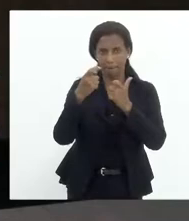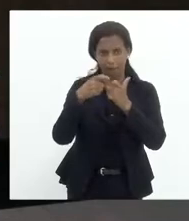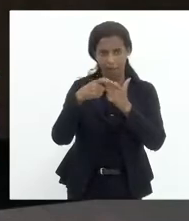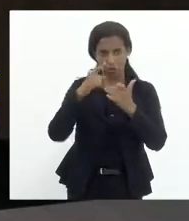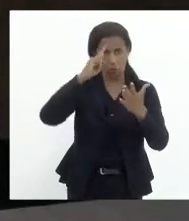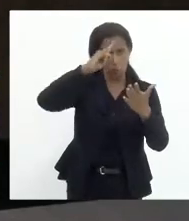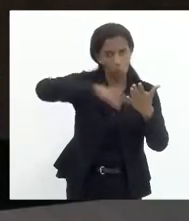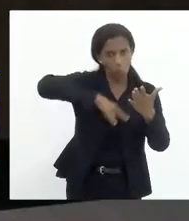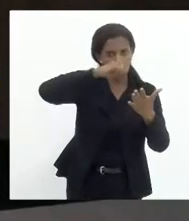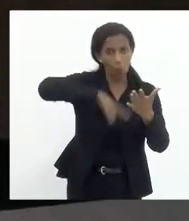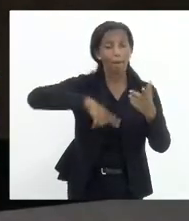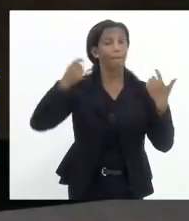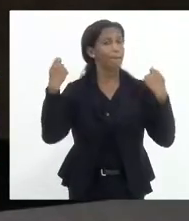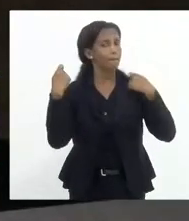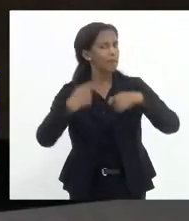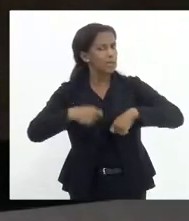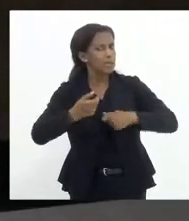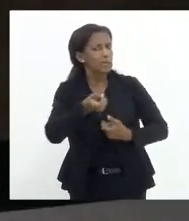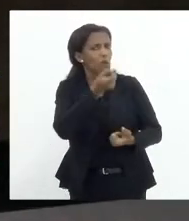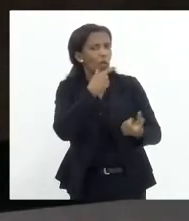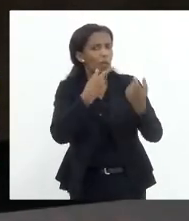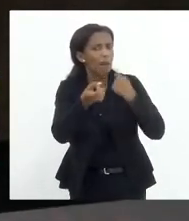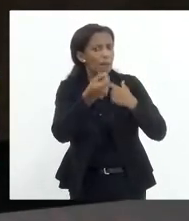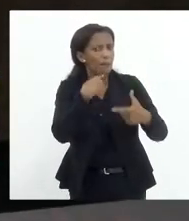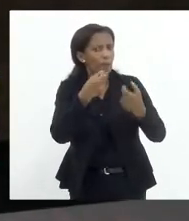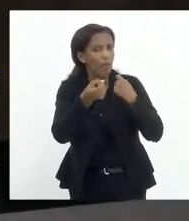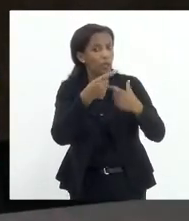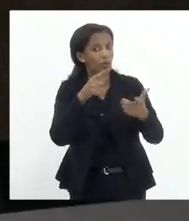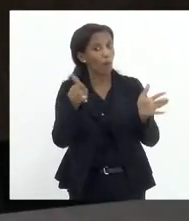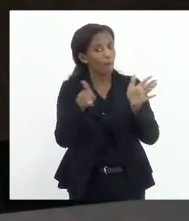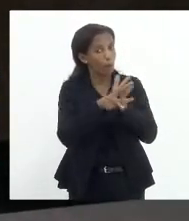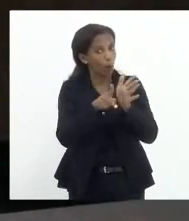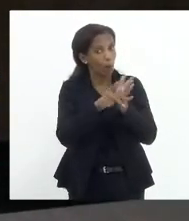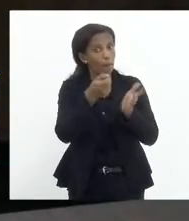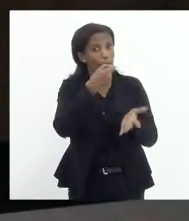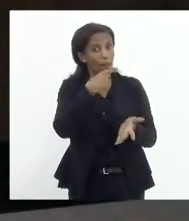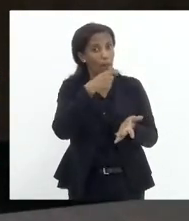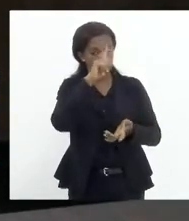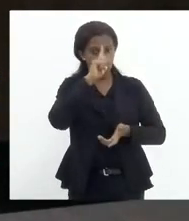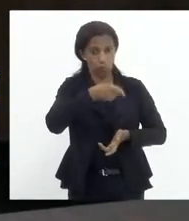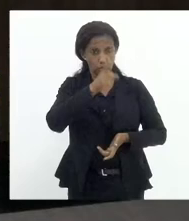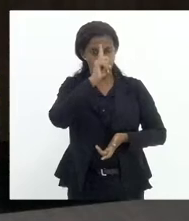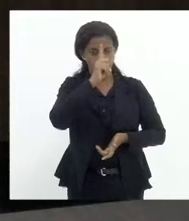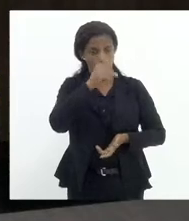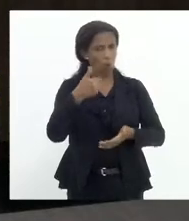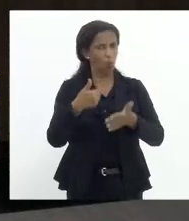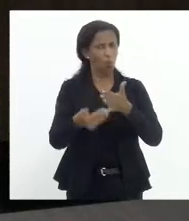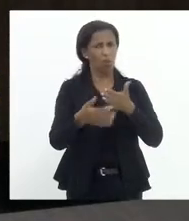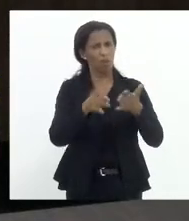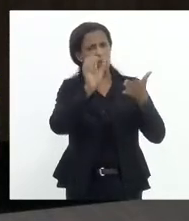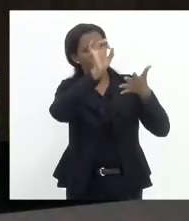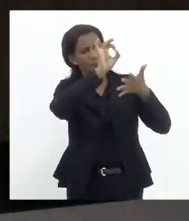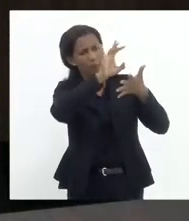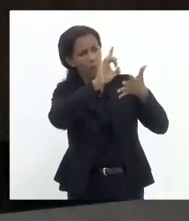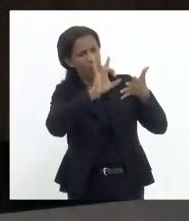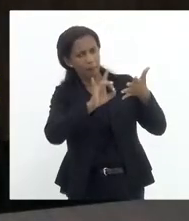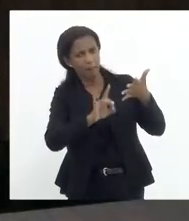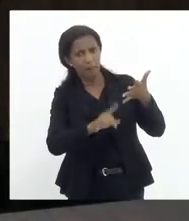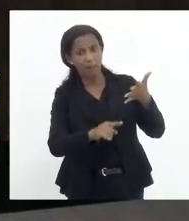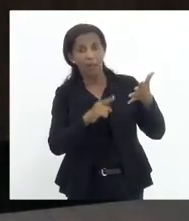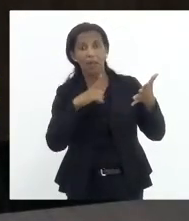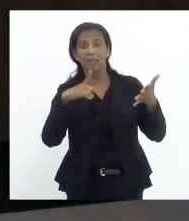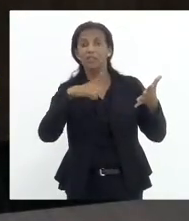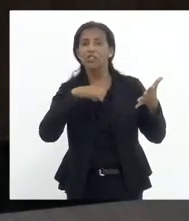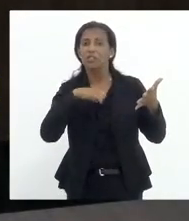autorizada uma vez precisando usar de forma médica Deputado da região qualquer uma dessas substâncias ela está Ela